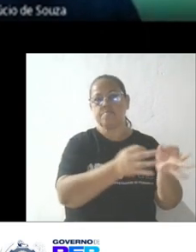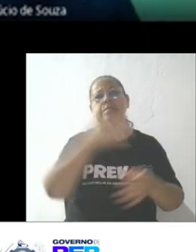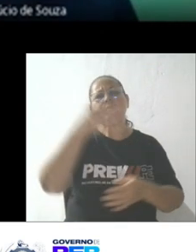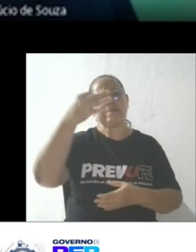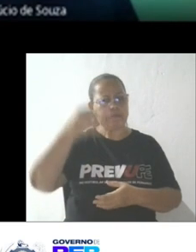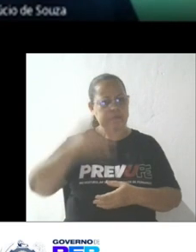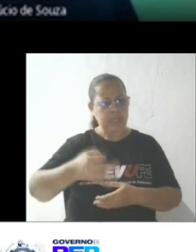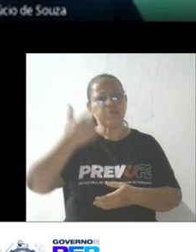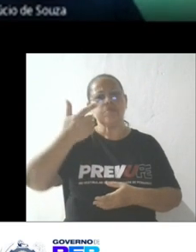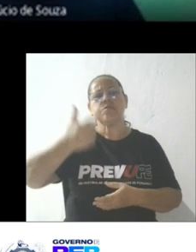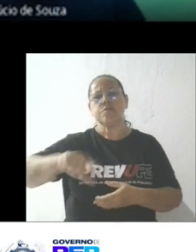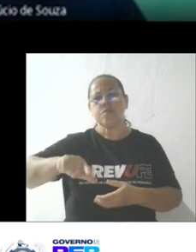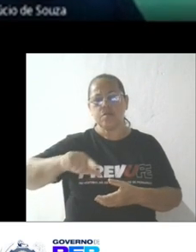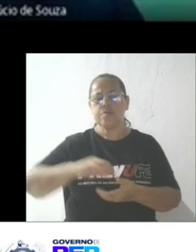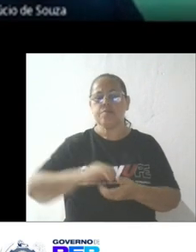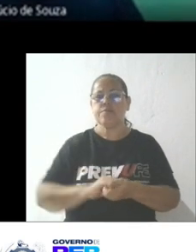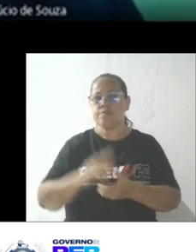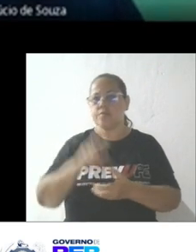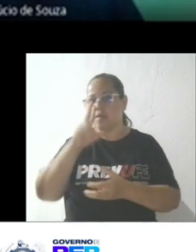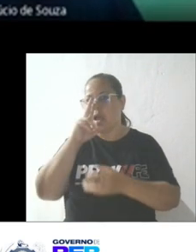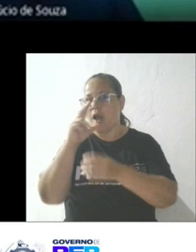a força e a justiça